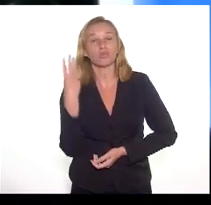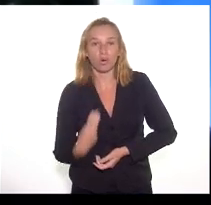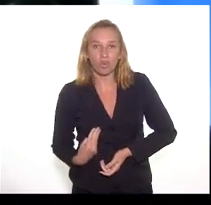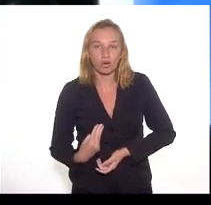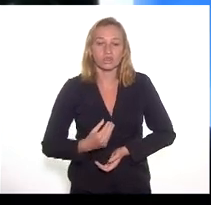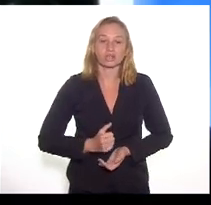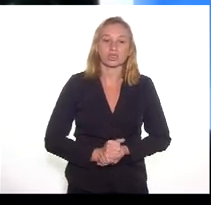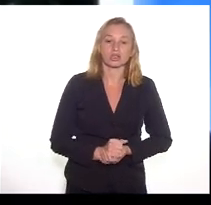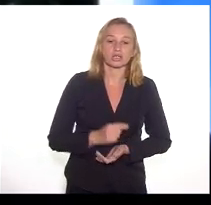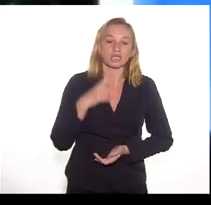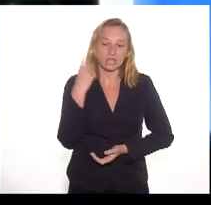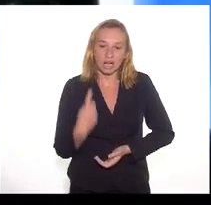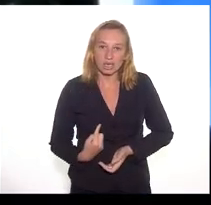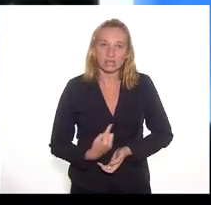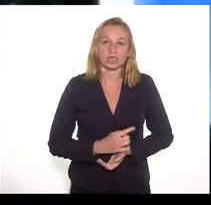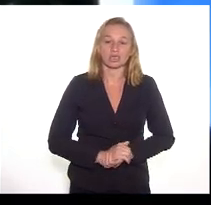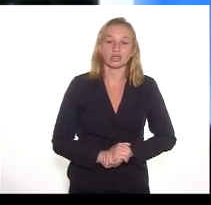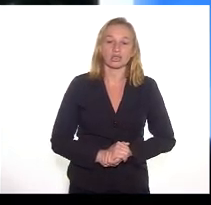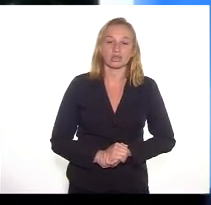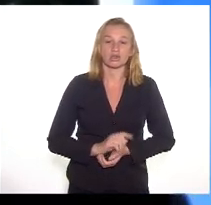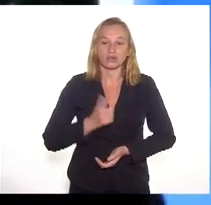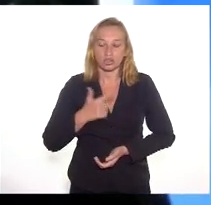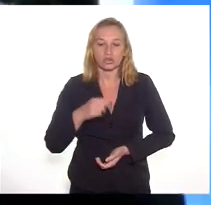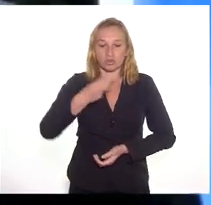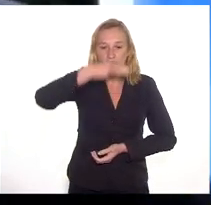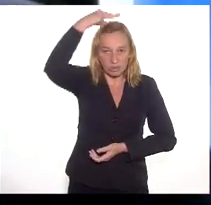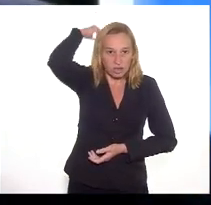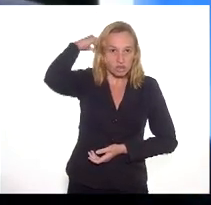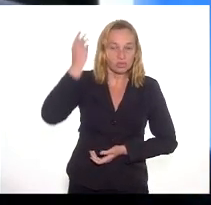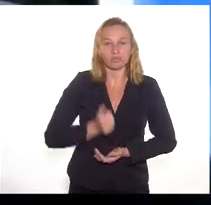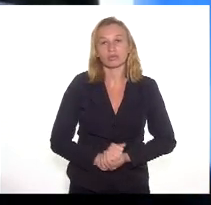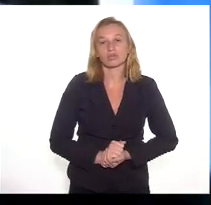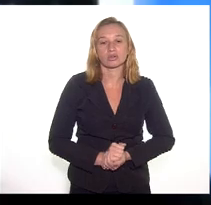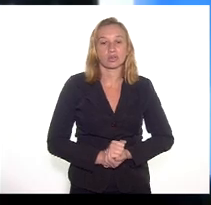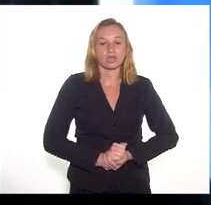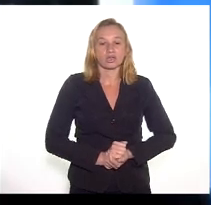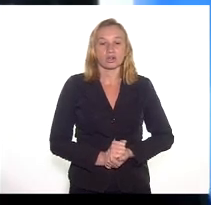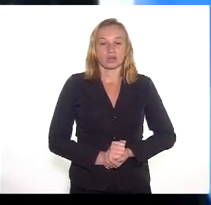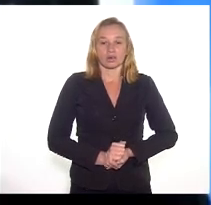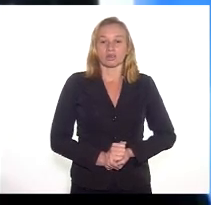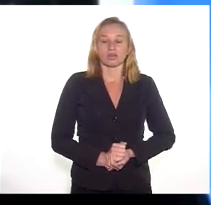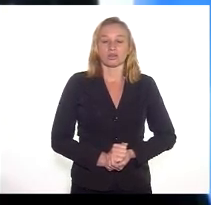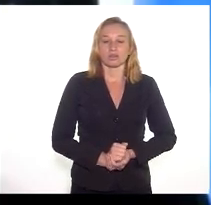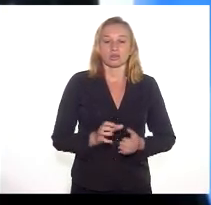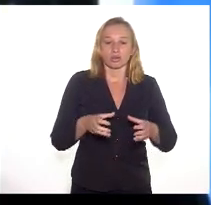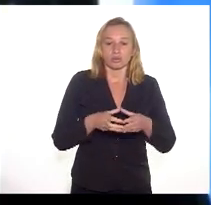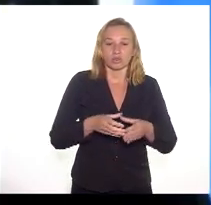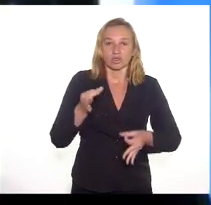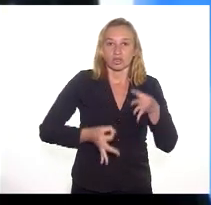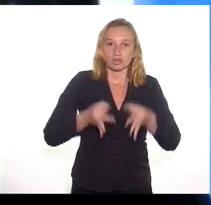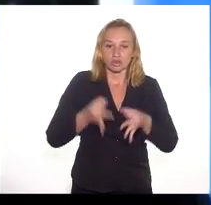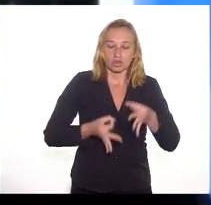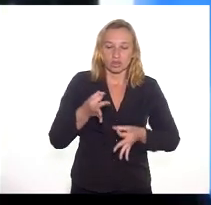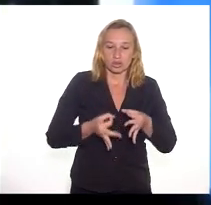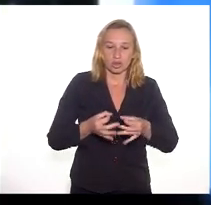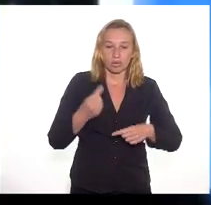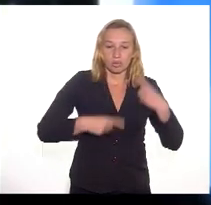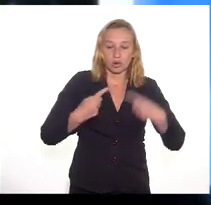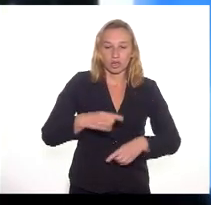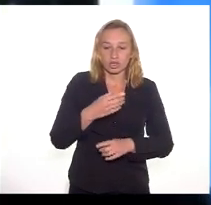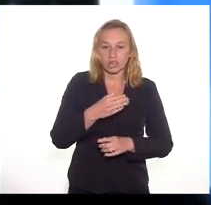Mônica Francisco, Dani Monteiro, novamente Márcio Pacheco. Pendendo de pareceres das comissões de Constituição e Justiça, de Política